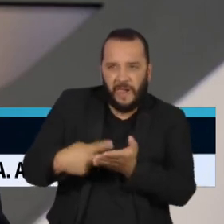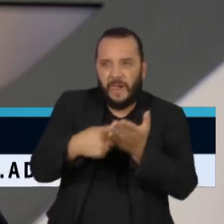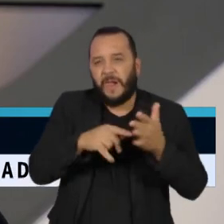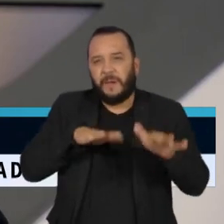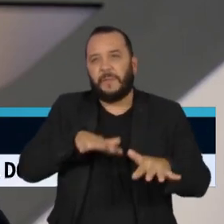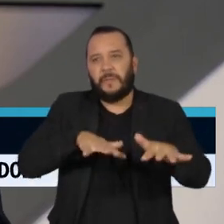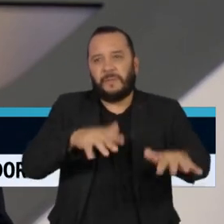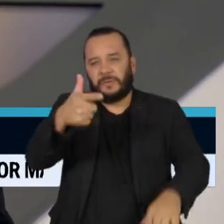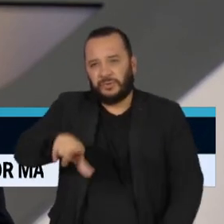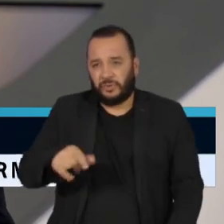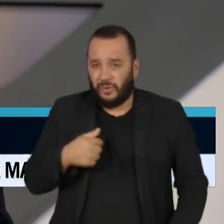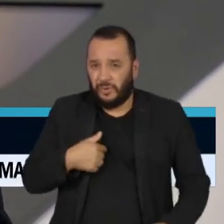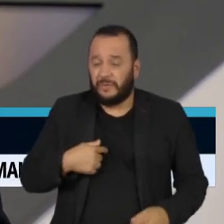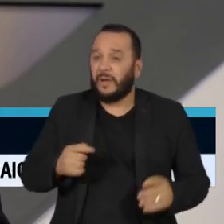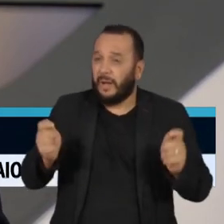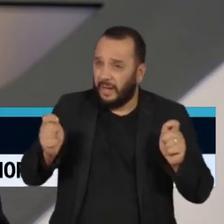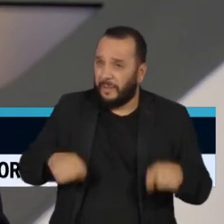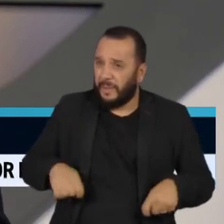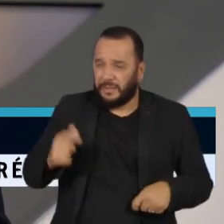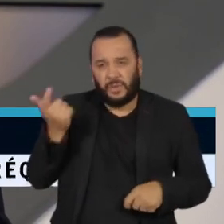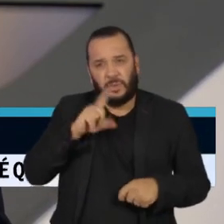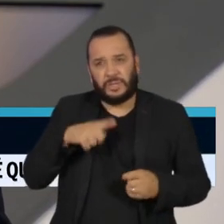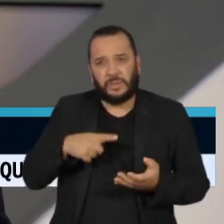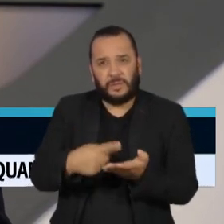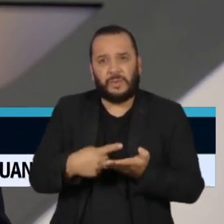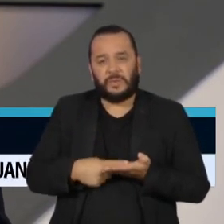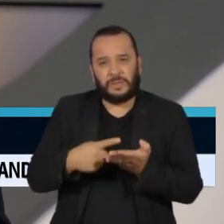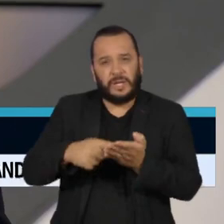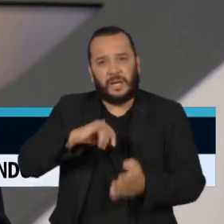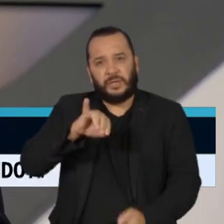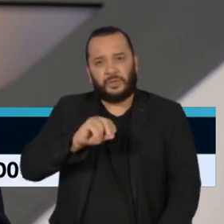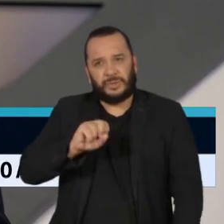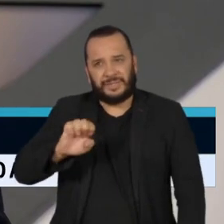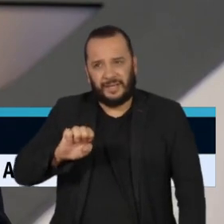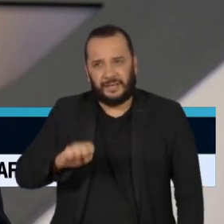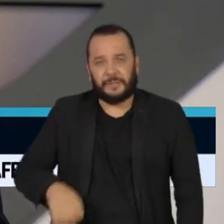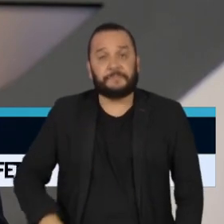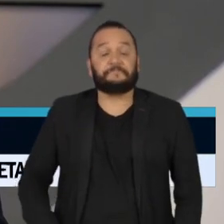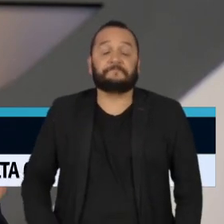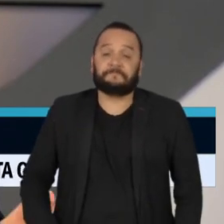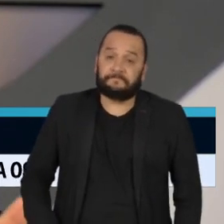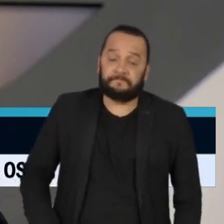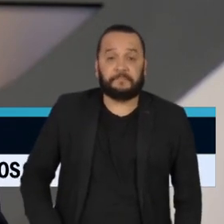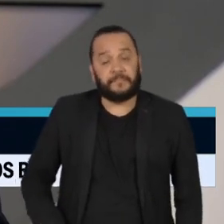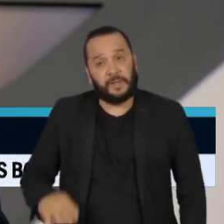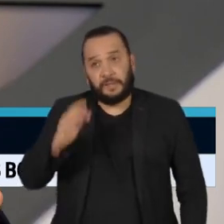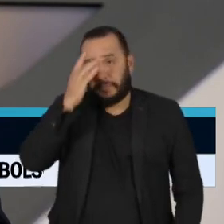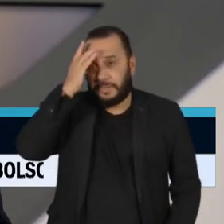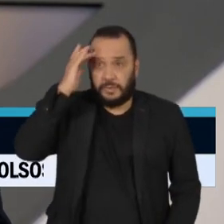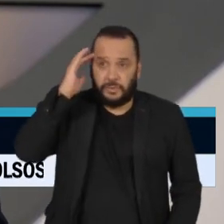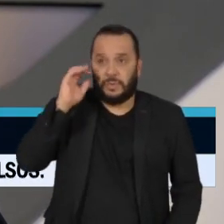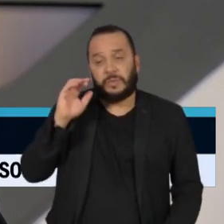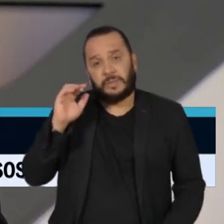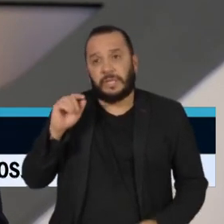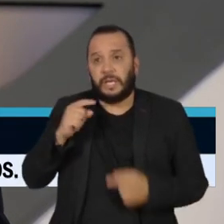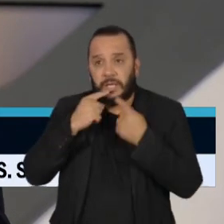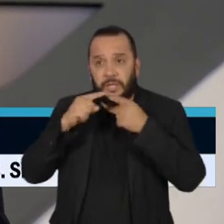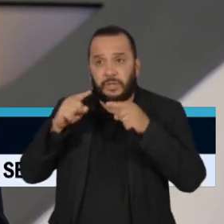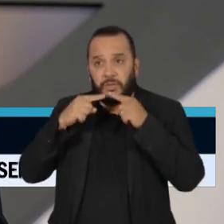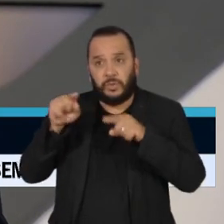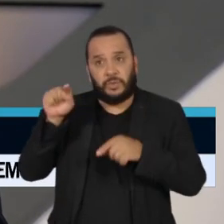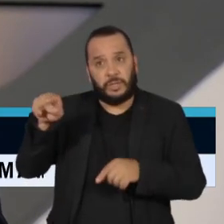muito tá sendo muito criticado por isso ele foi tentou contemporizar